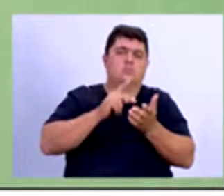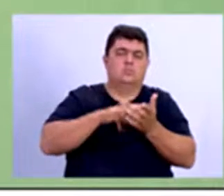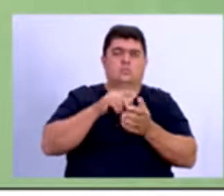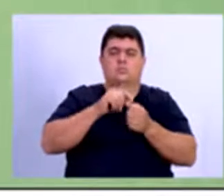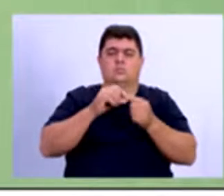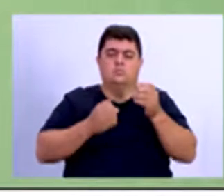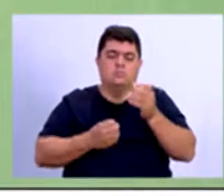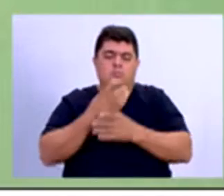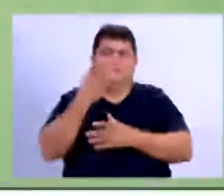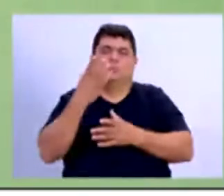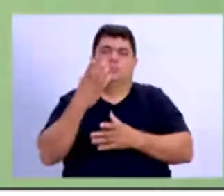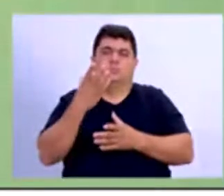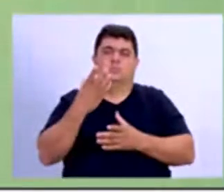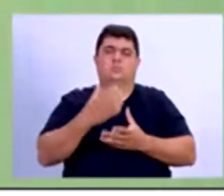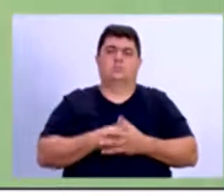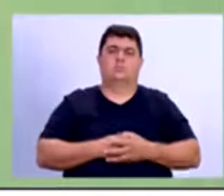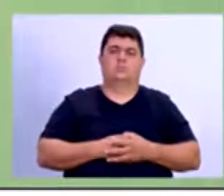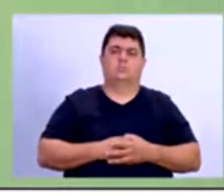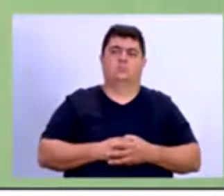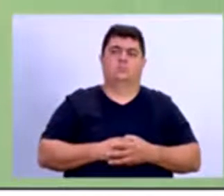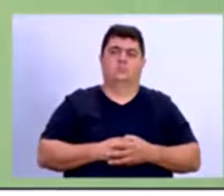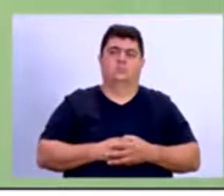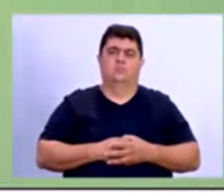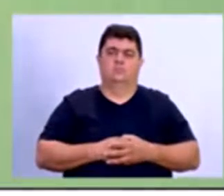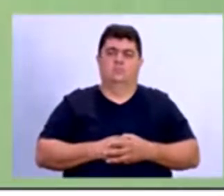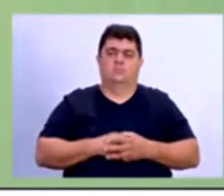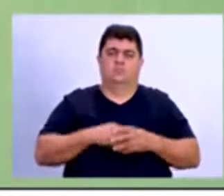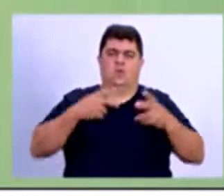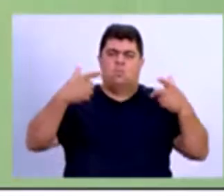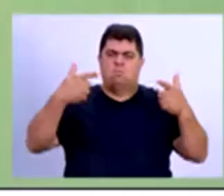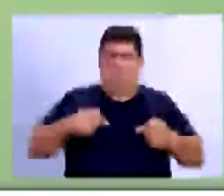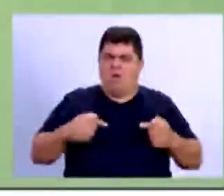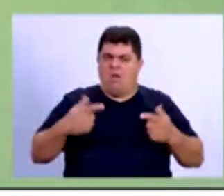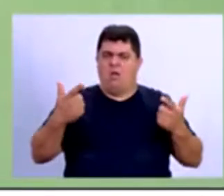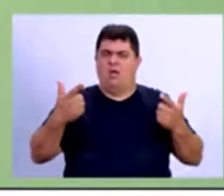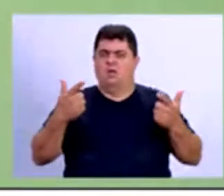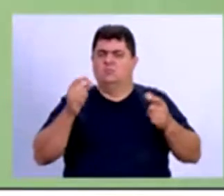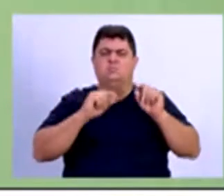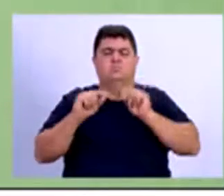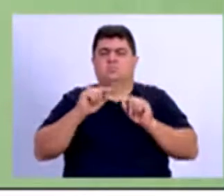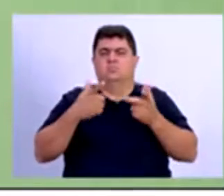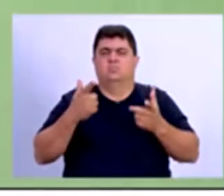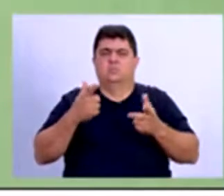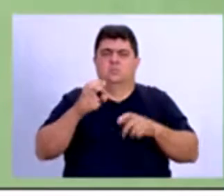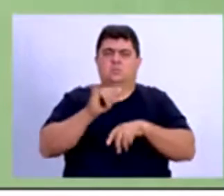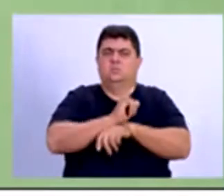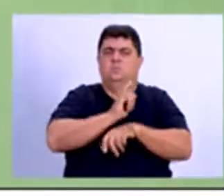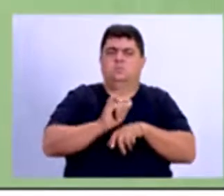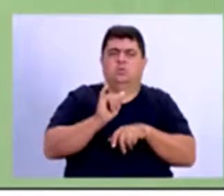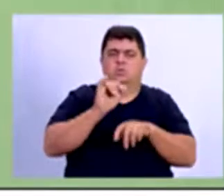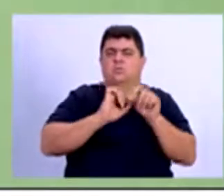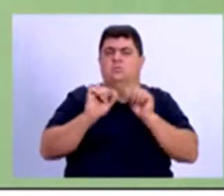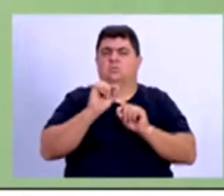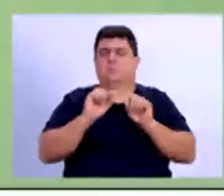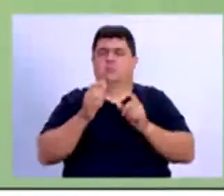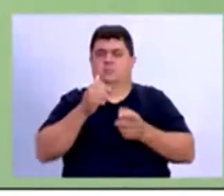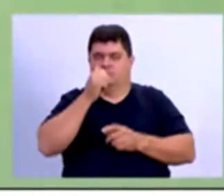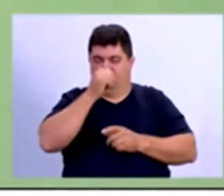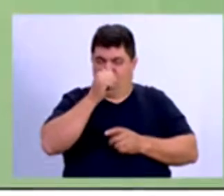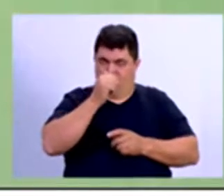isso se surgisse guerra fria a guerra em si é estratégias né como é que isso